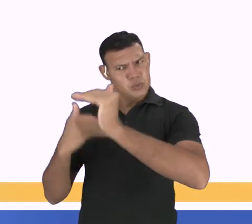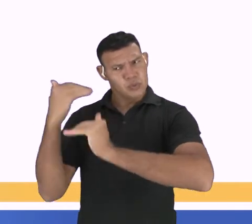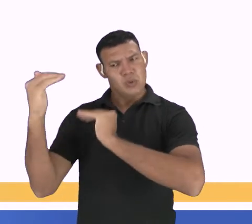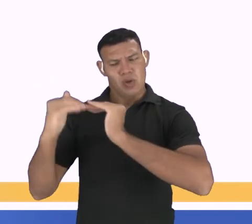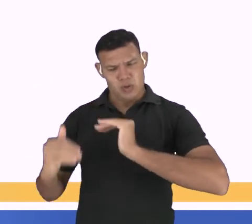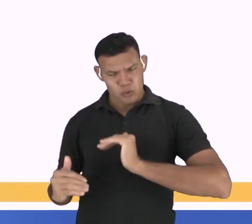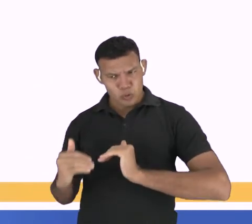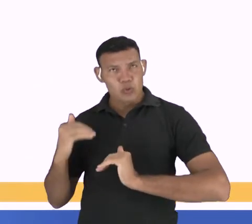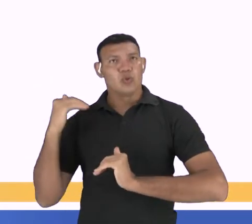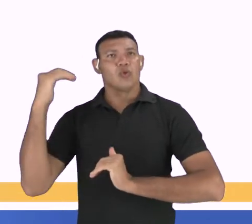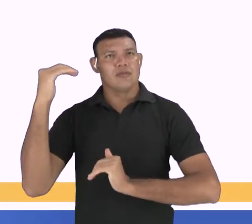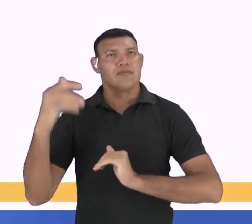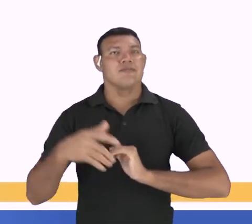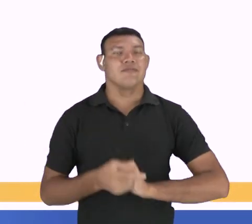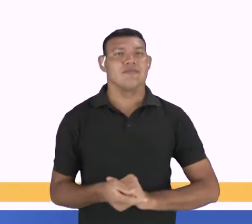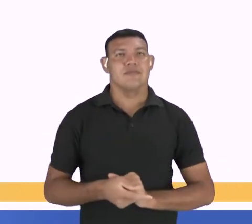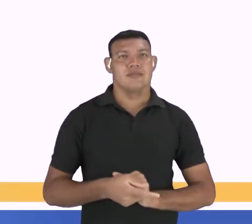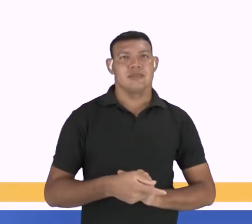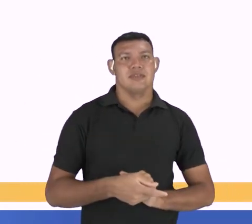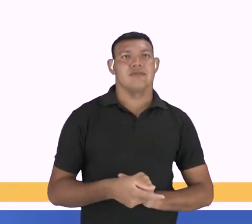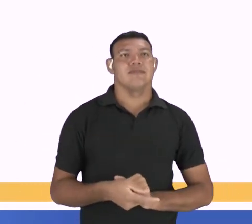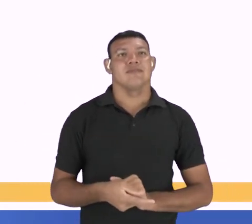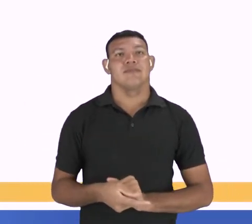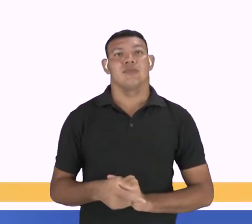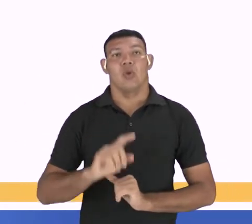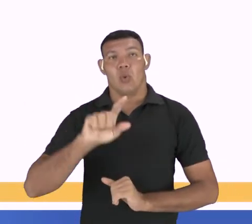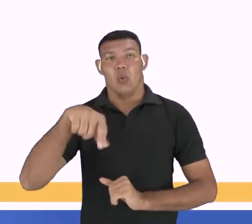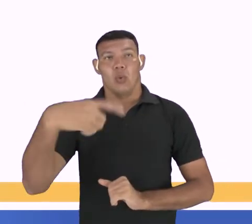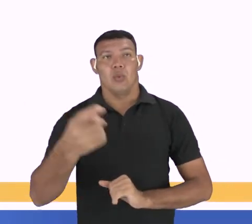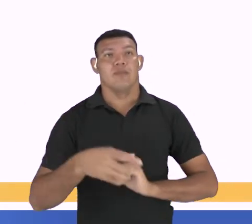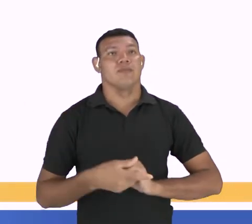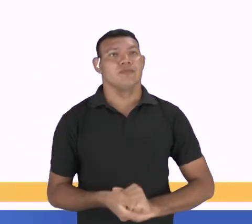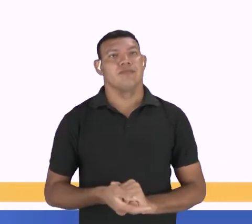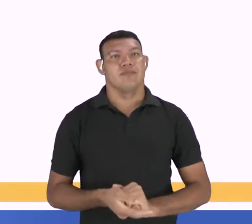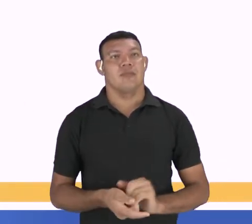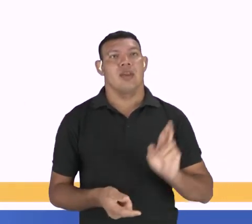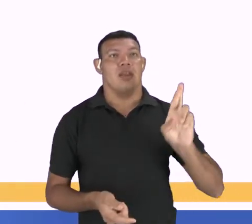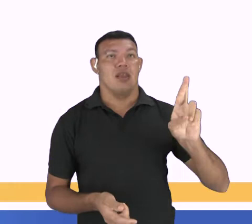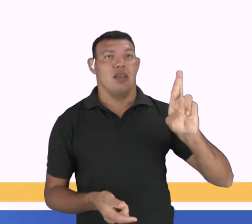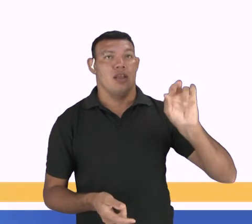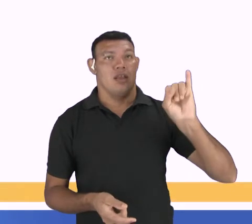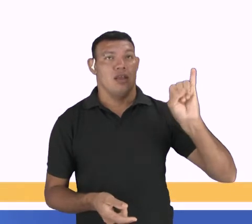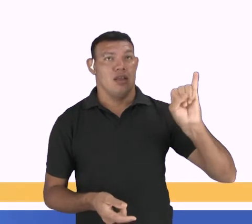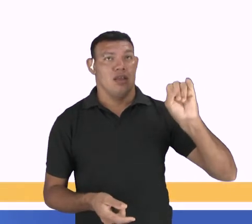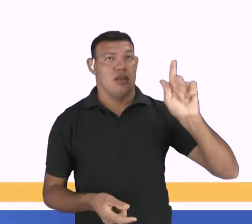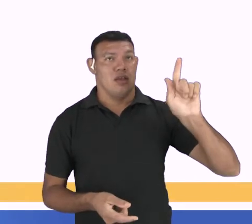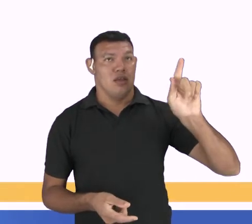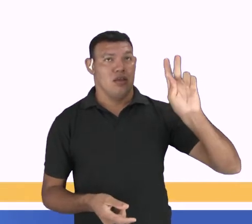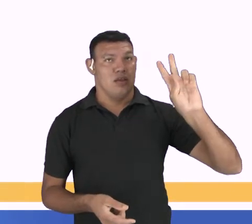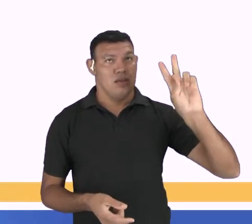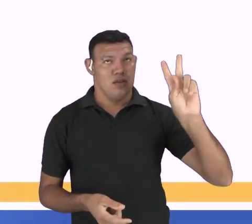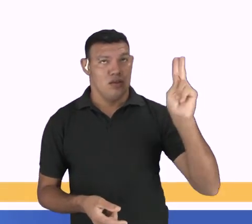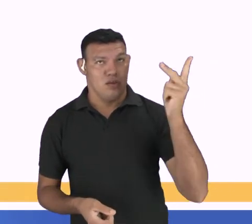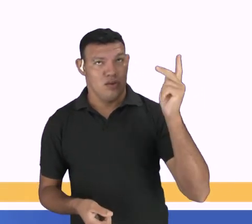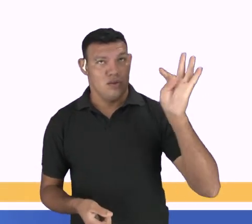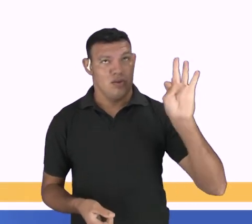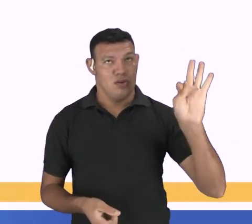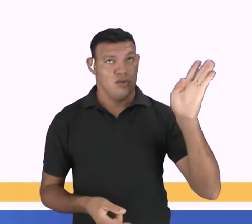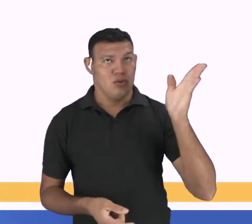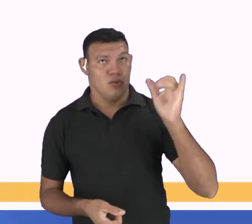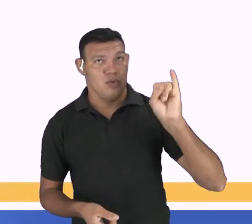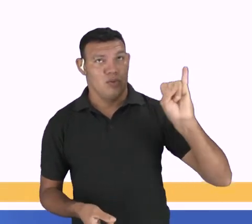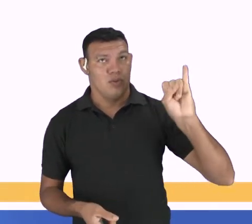Enfim. Outra expressão, right in the bullseyes. Ao pé da letra, bem nos